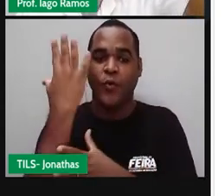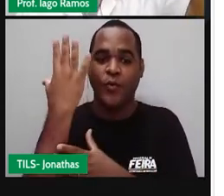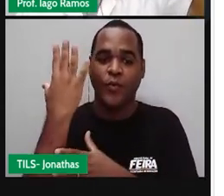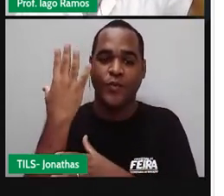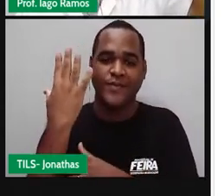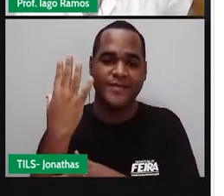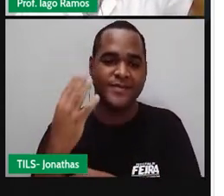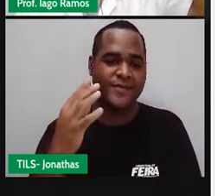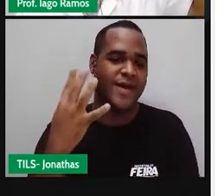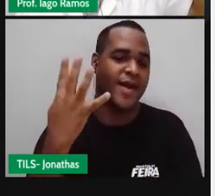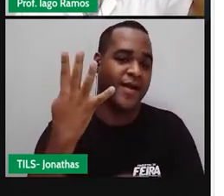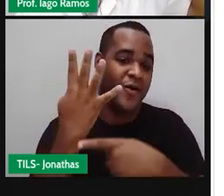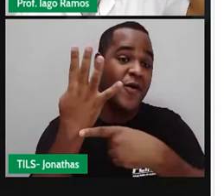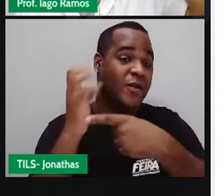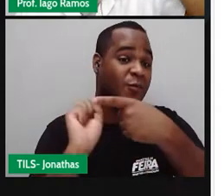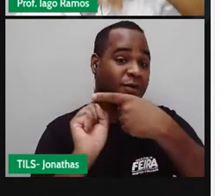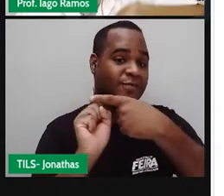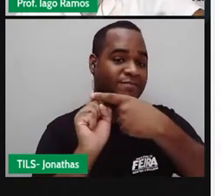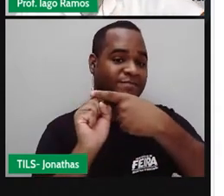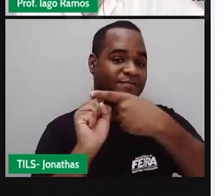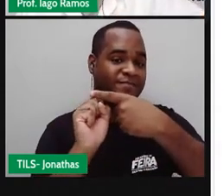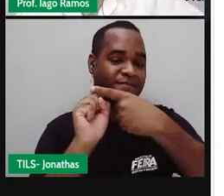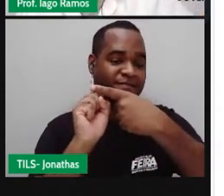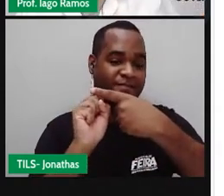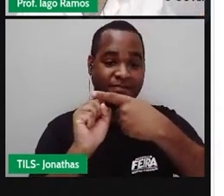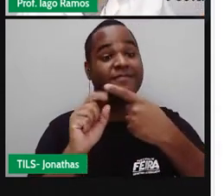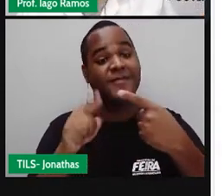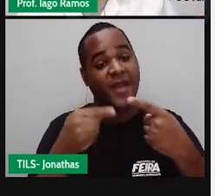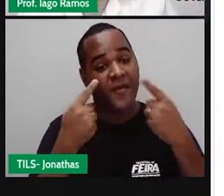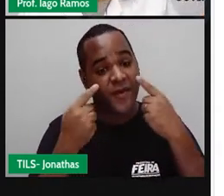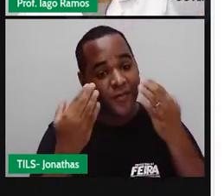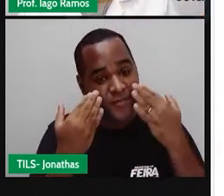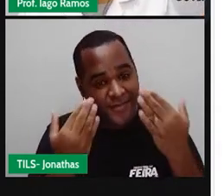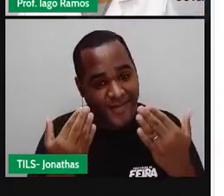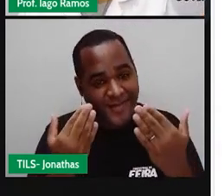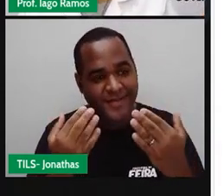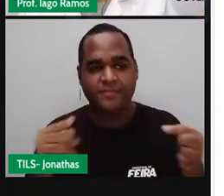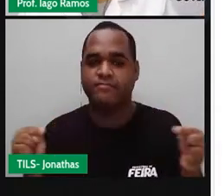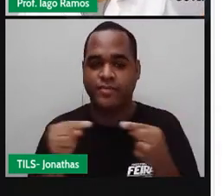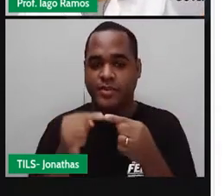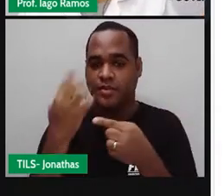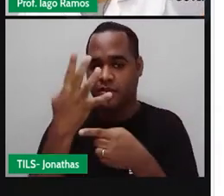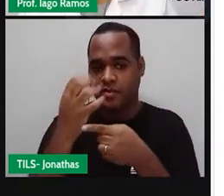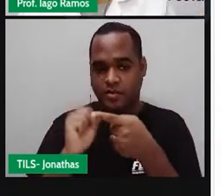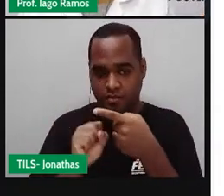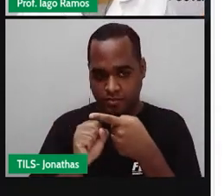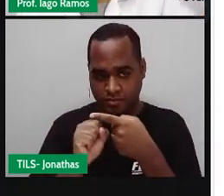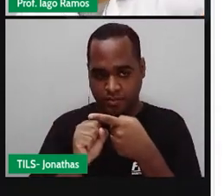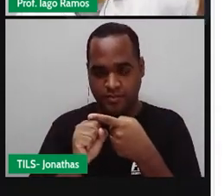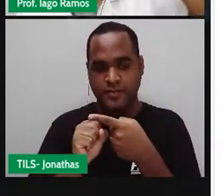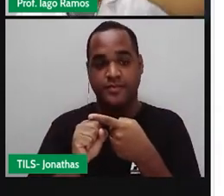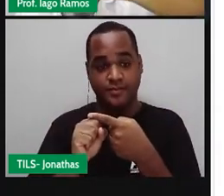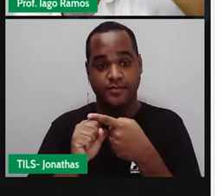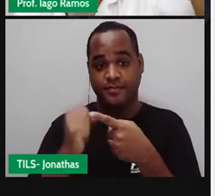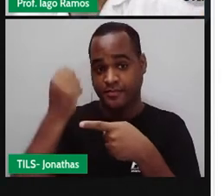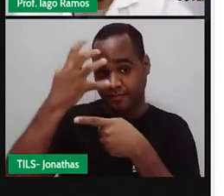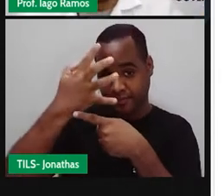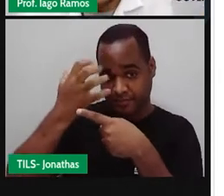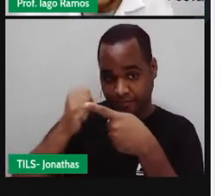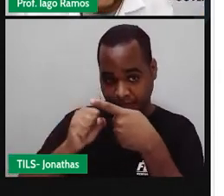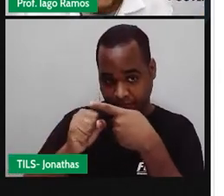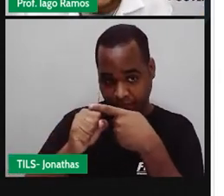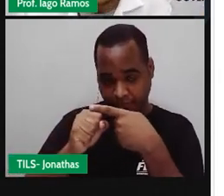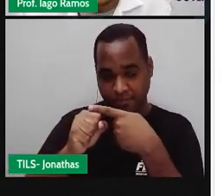cadabra hahaha olha só ela aí essa é a fração 4 oitavos quatro em